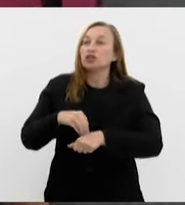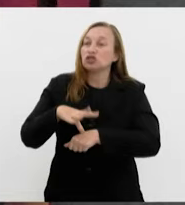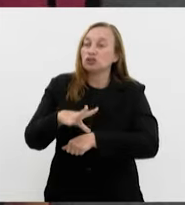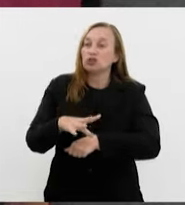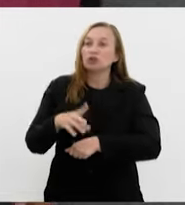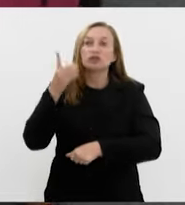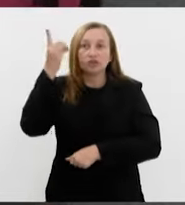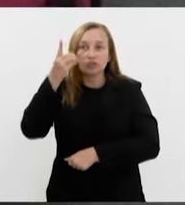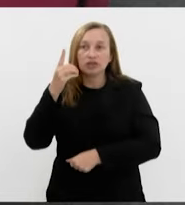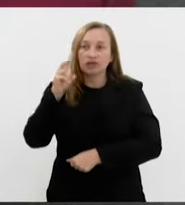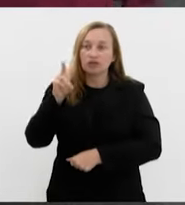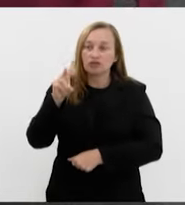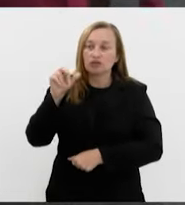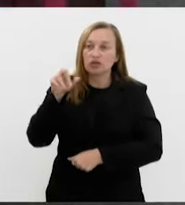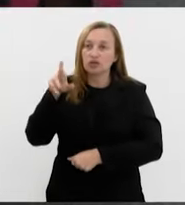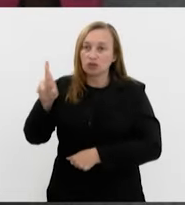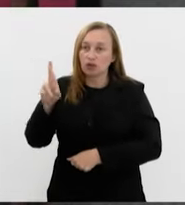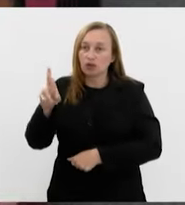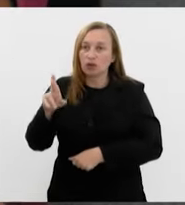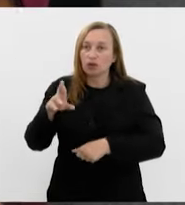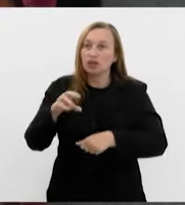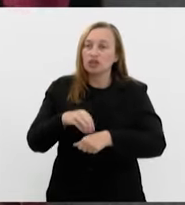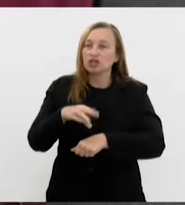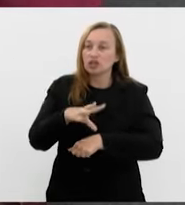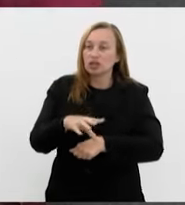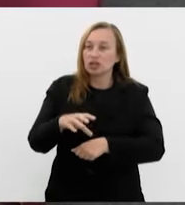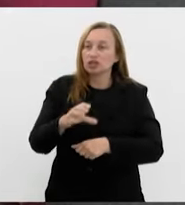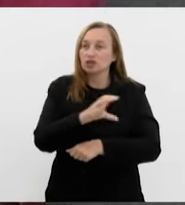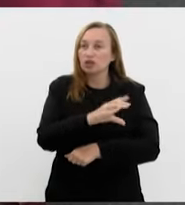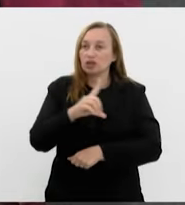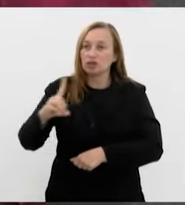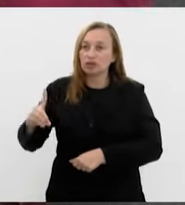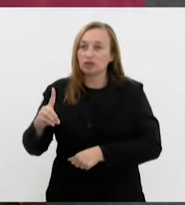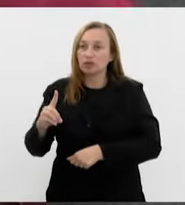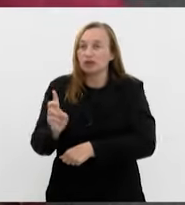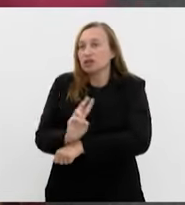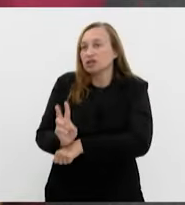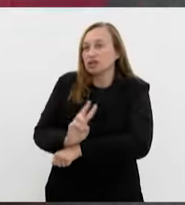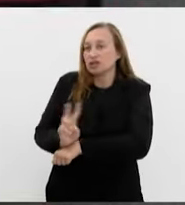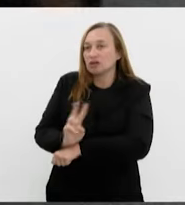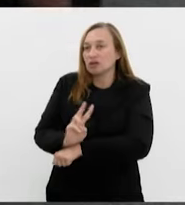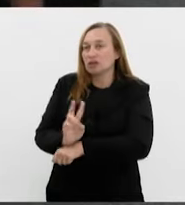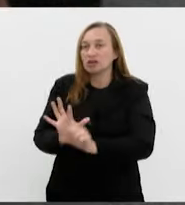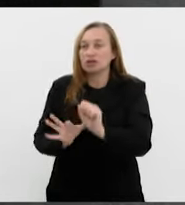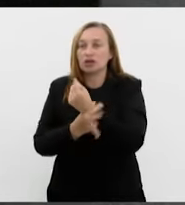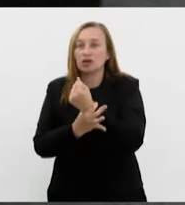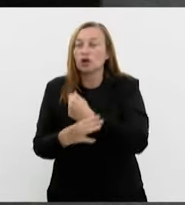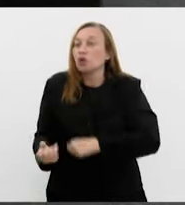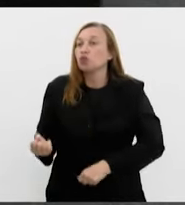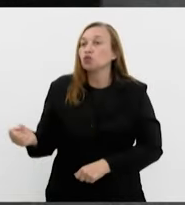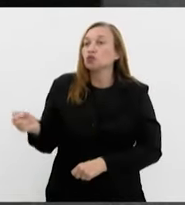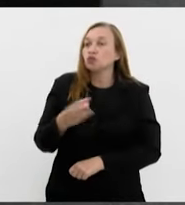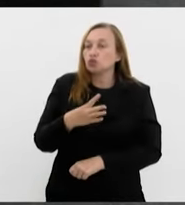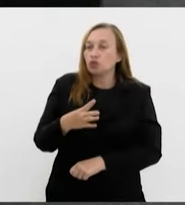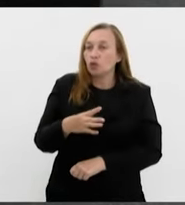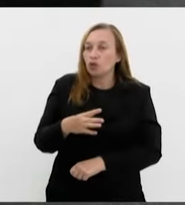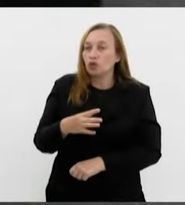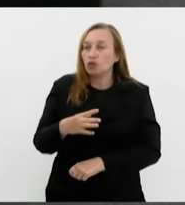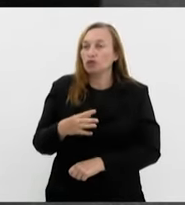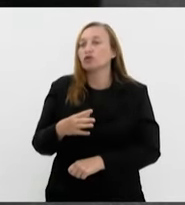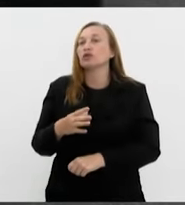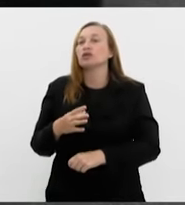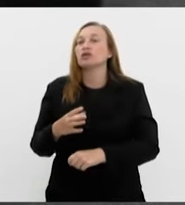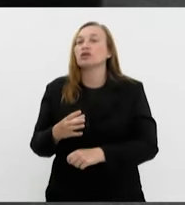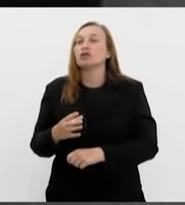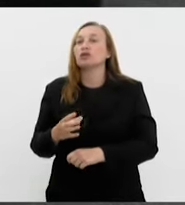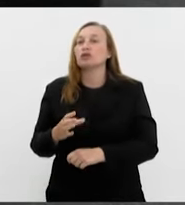Vitor Júnior indicasse o coordenador do Segurança Presente e que indicasse o novo coordenador do Complexo Esportivo do Caio